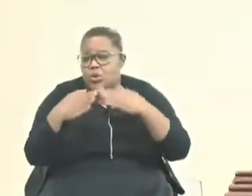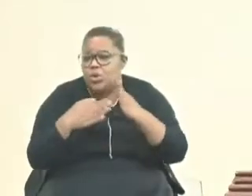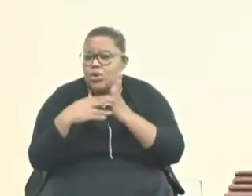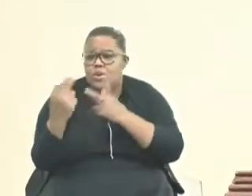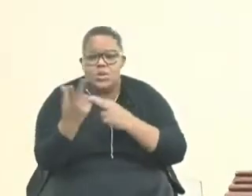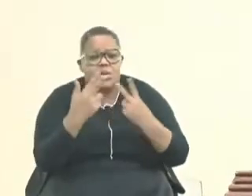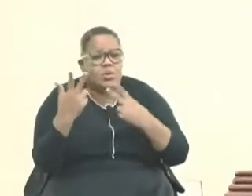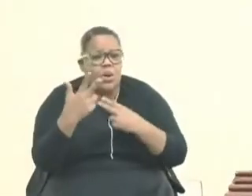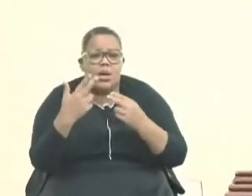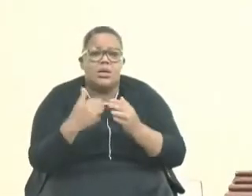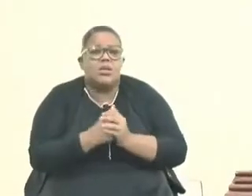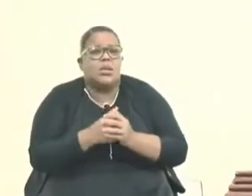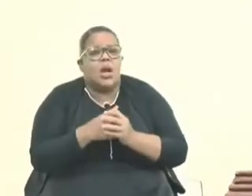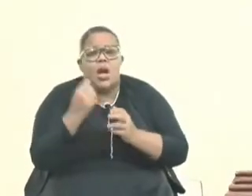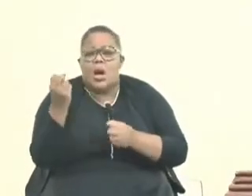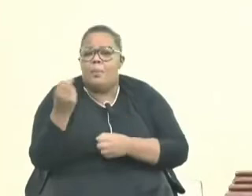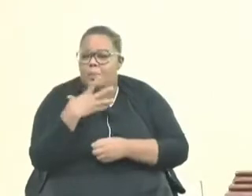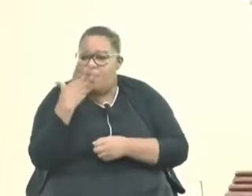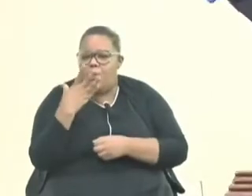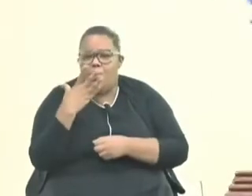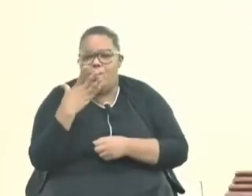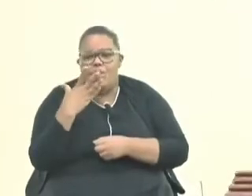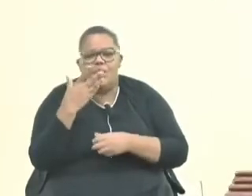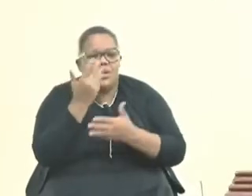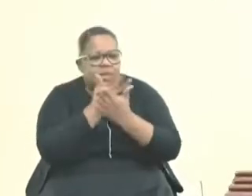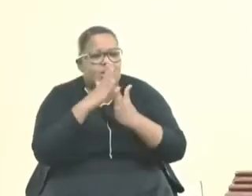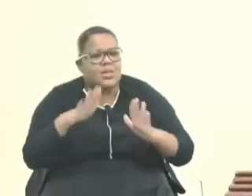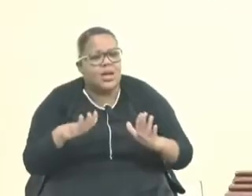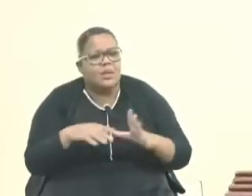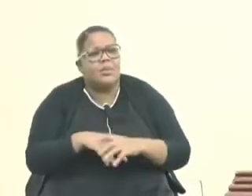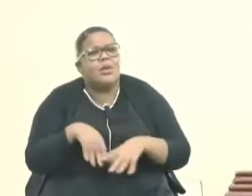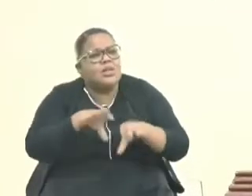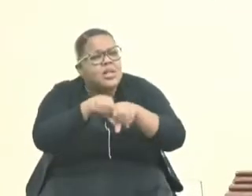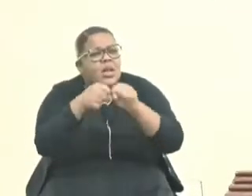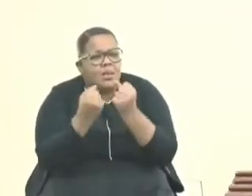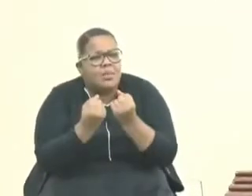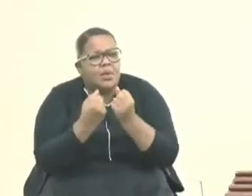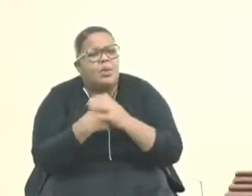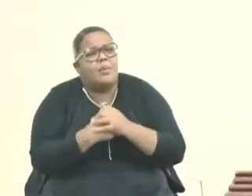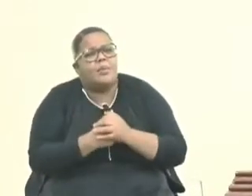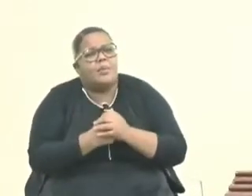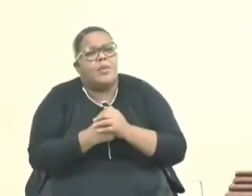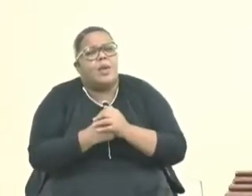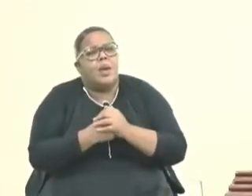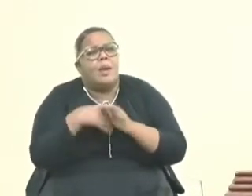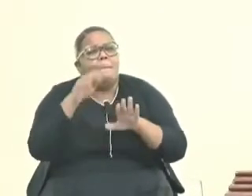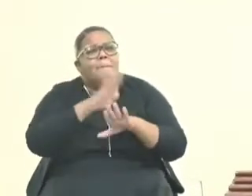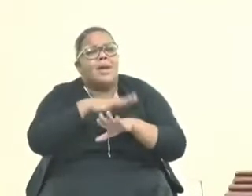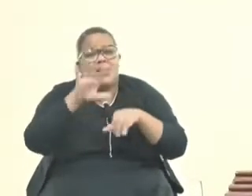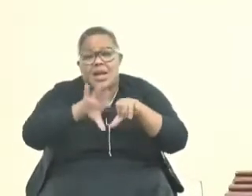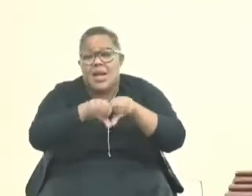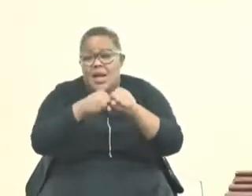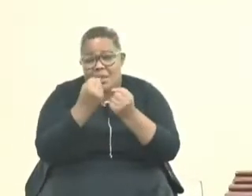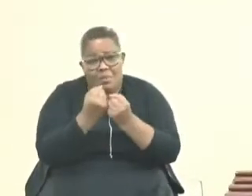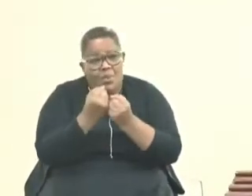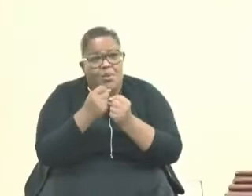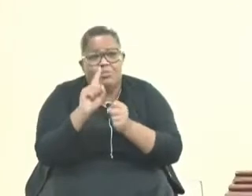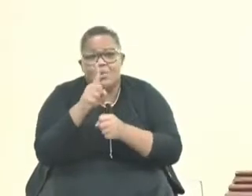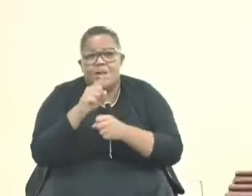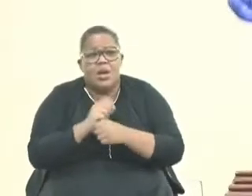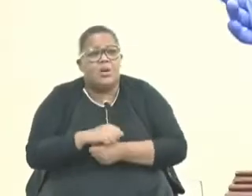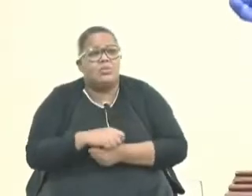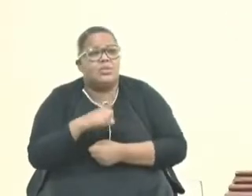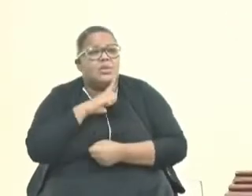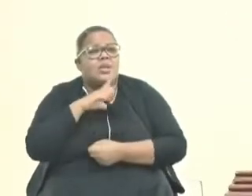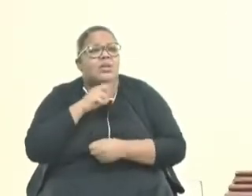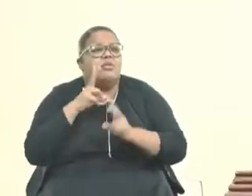iguais as boas e as queimadas elas são parecidas só que a queimada não funciona lembra-se da